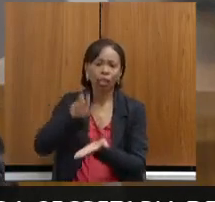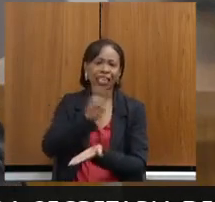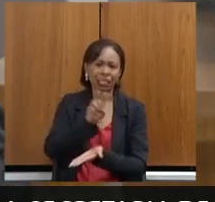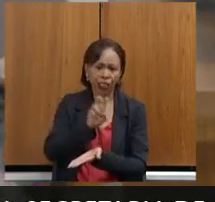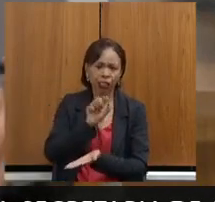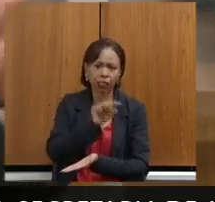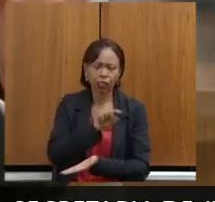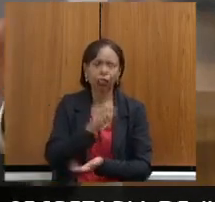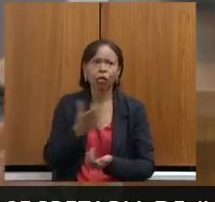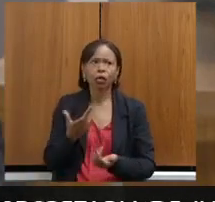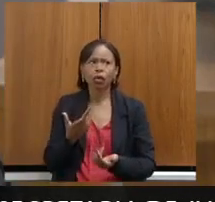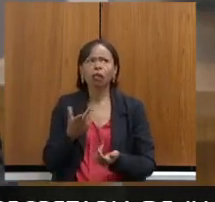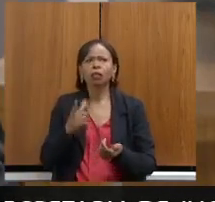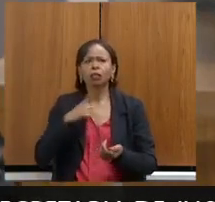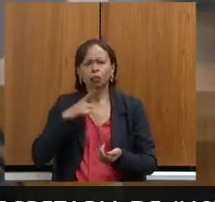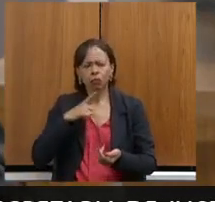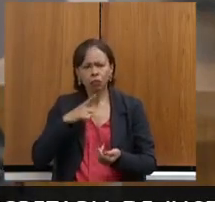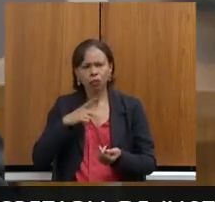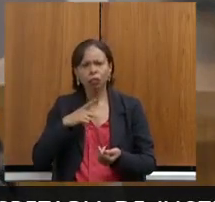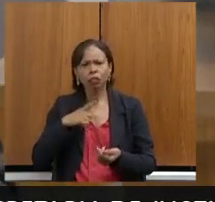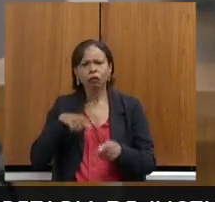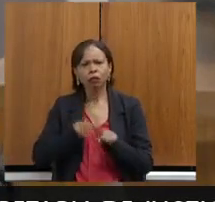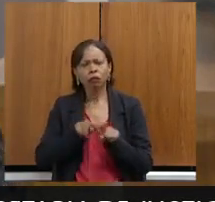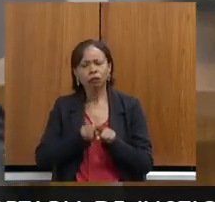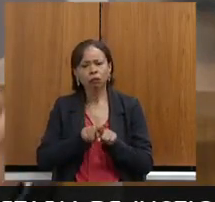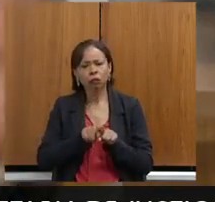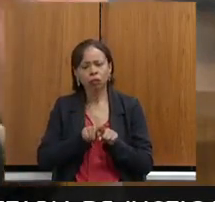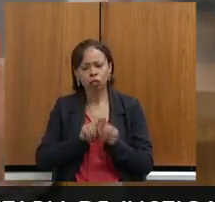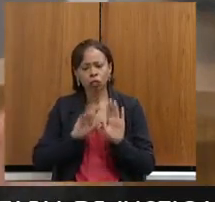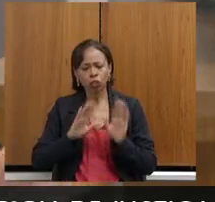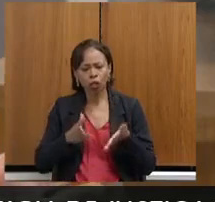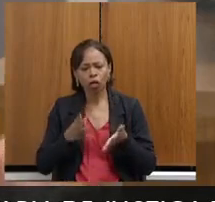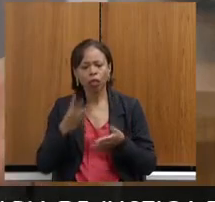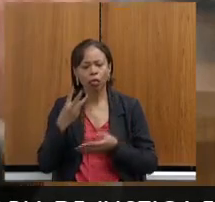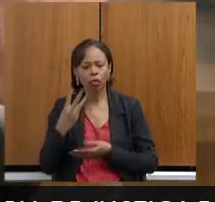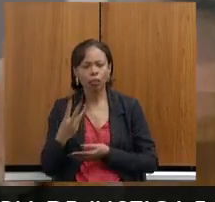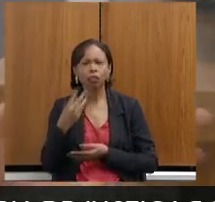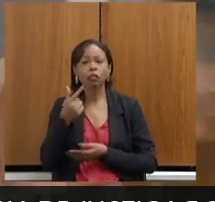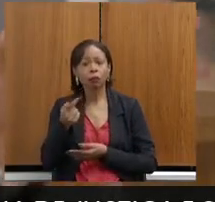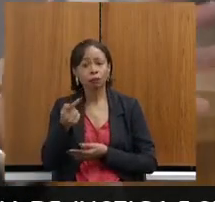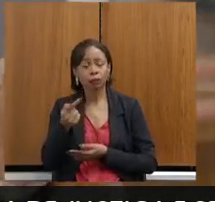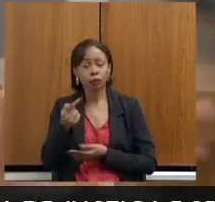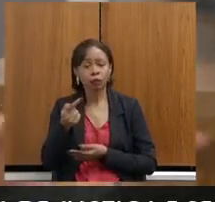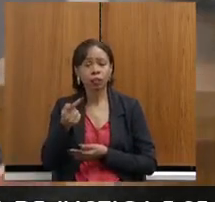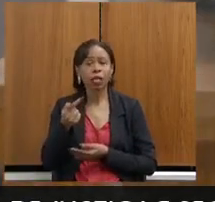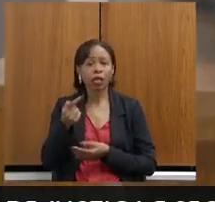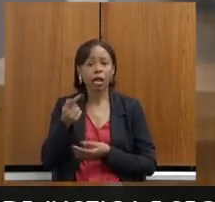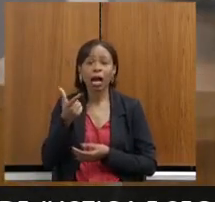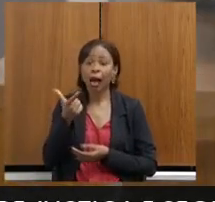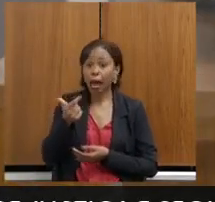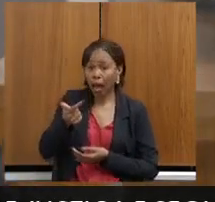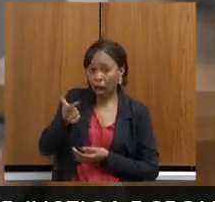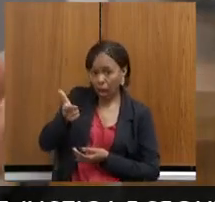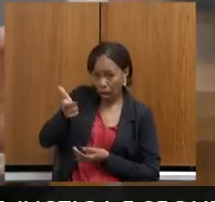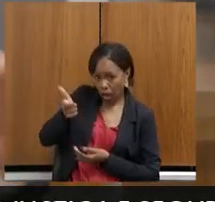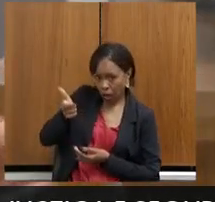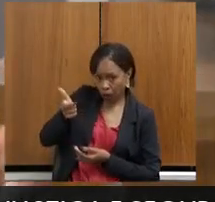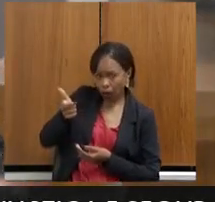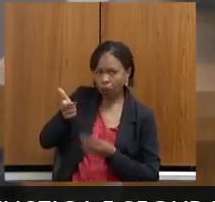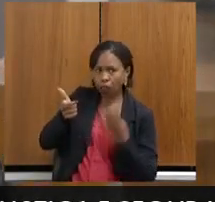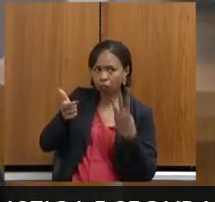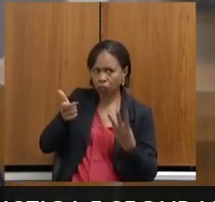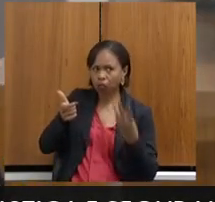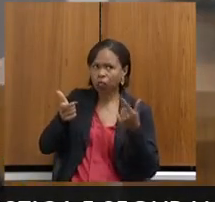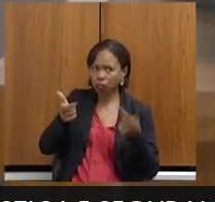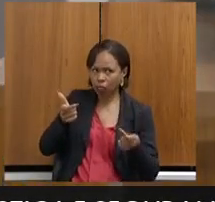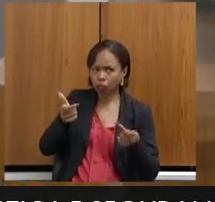risp nós temos ainda lá é foram 37 armas que nós compramos 40 no